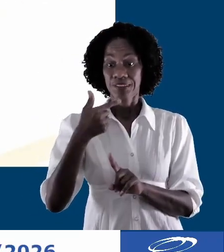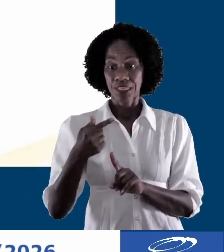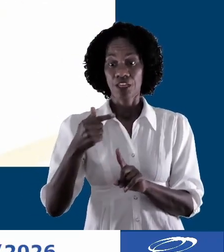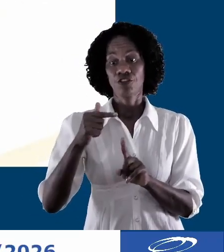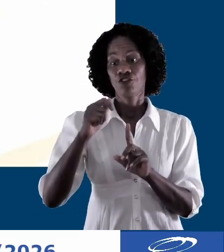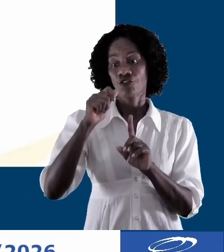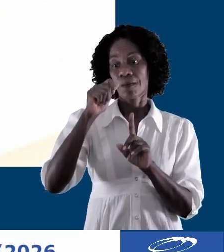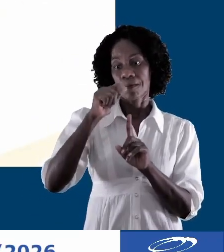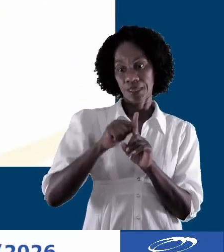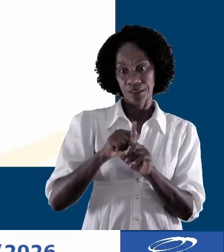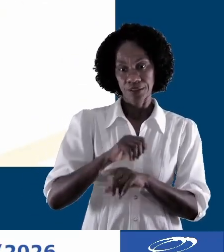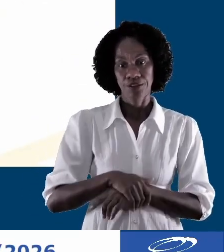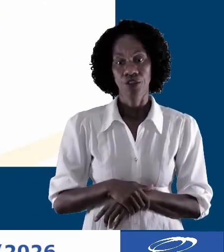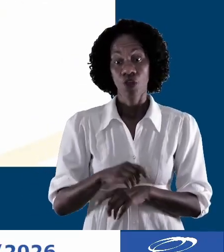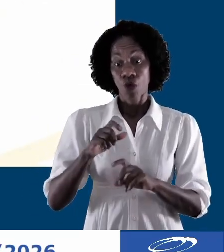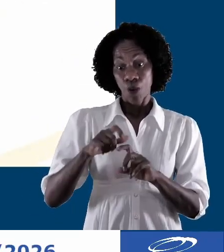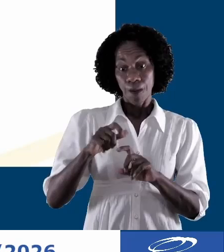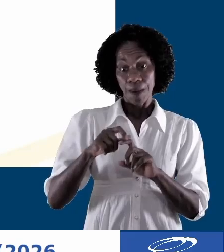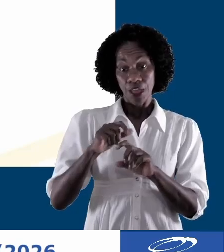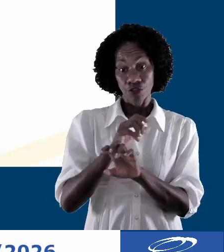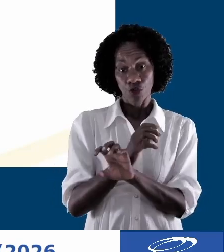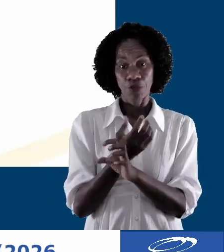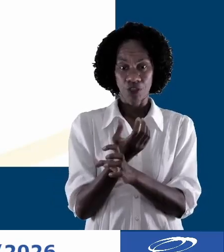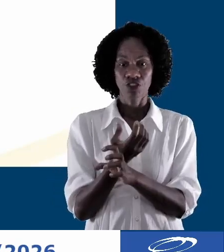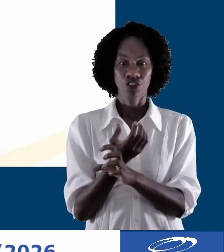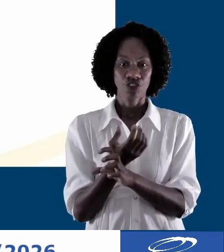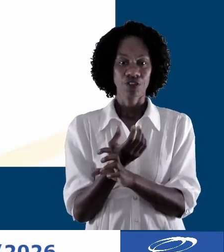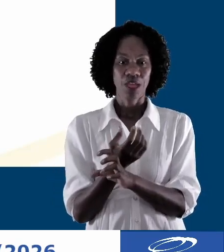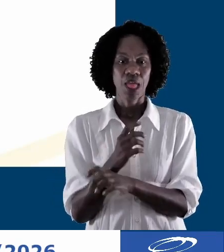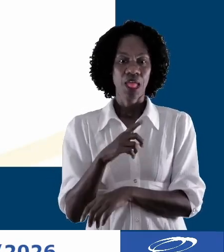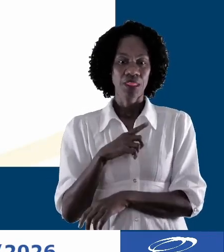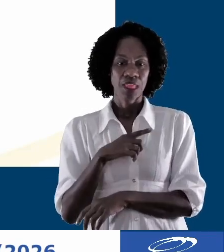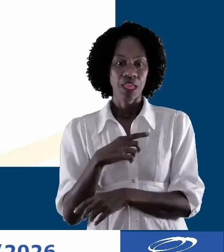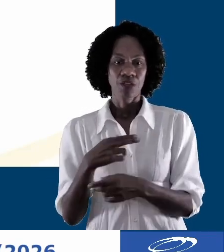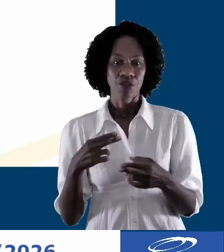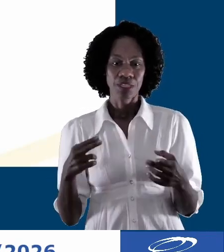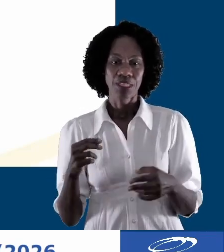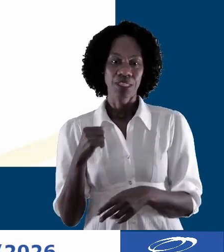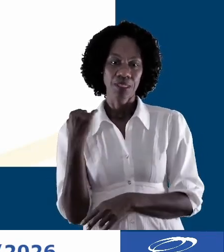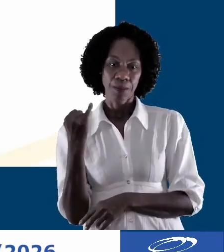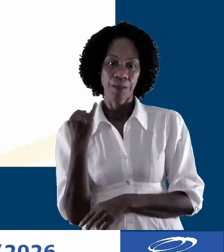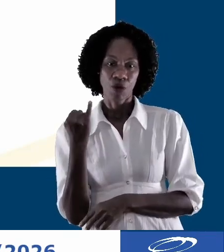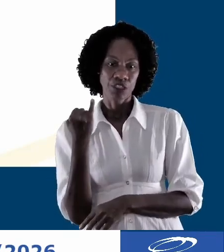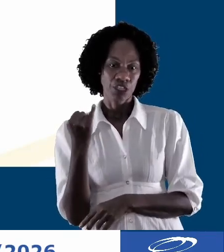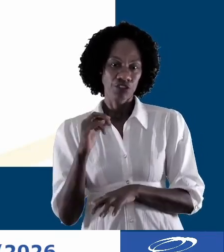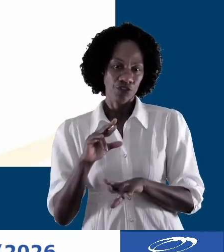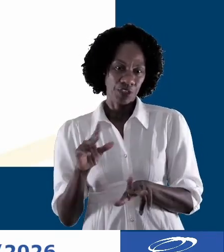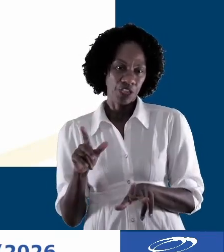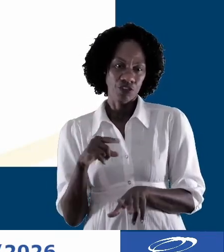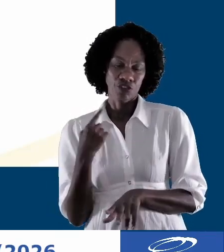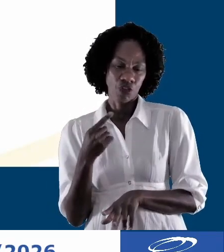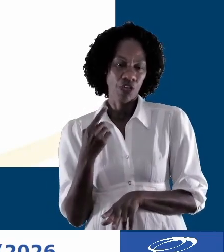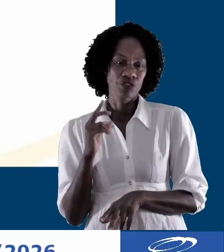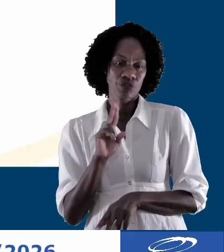Para os ortopedistas, alguns termos são importantes, que não são do nosso dia a dia. A TB multiresistente é quando ela é definida